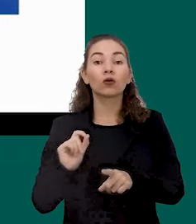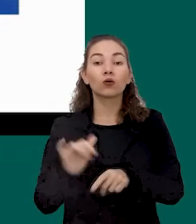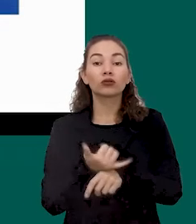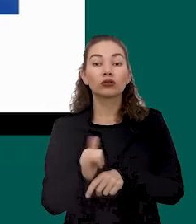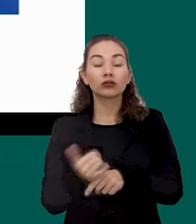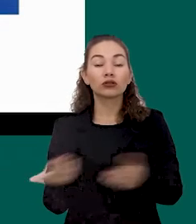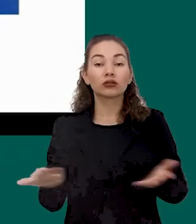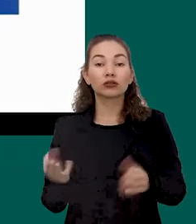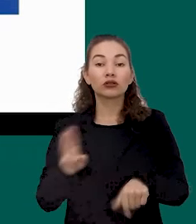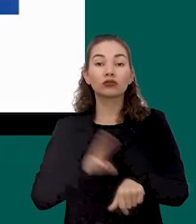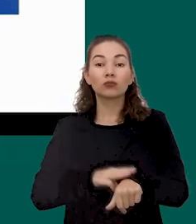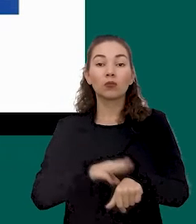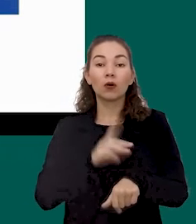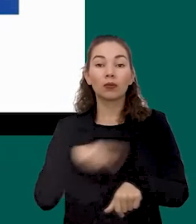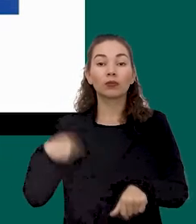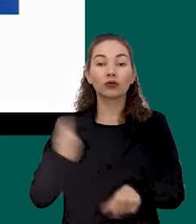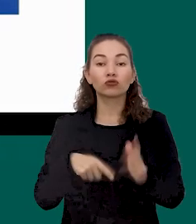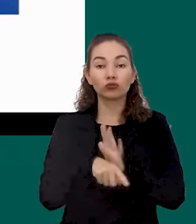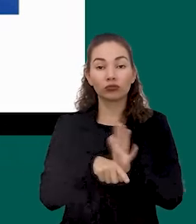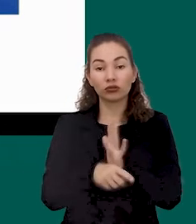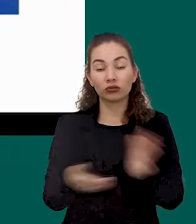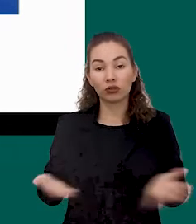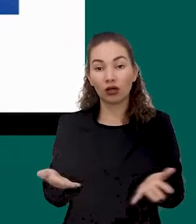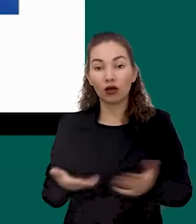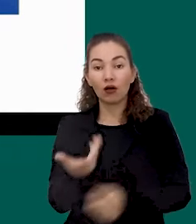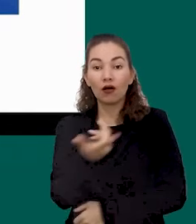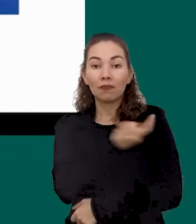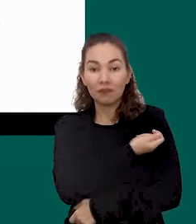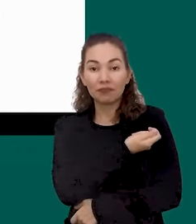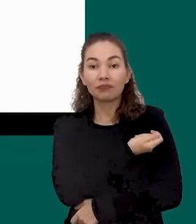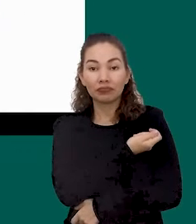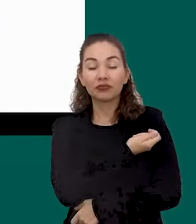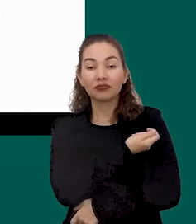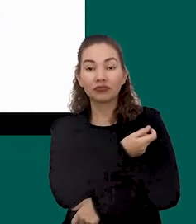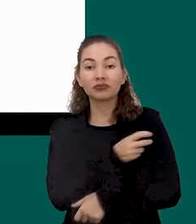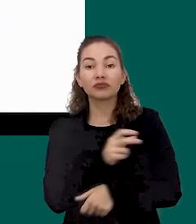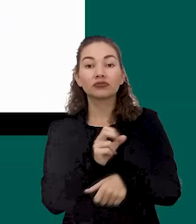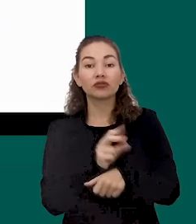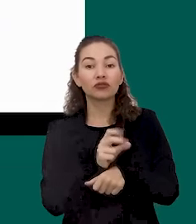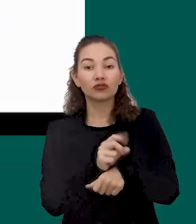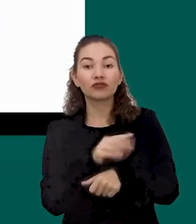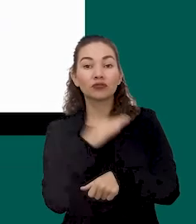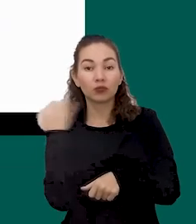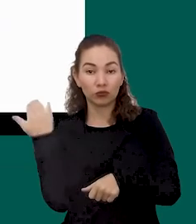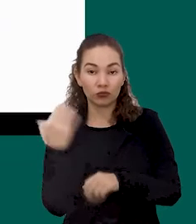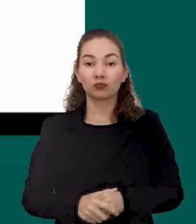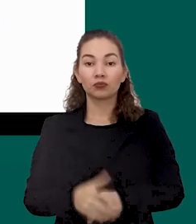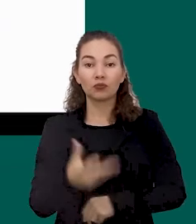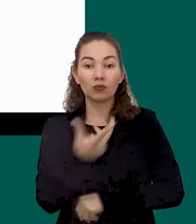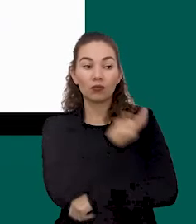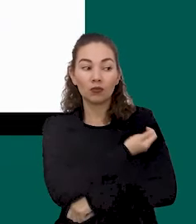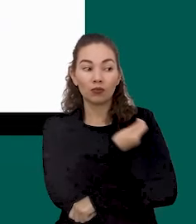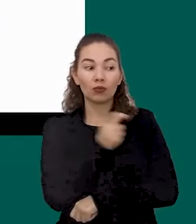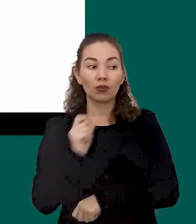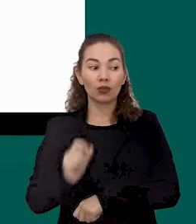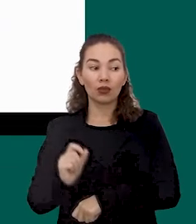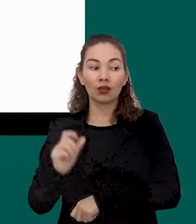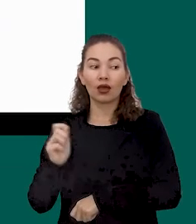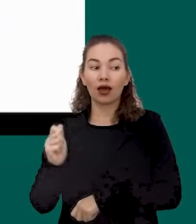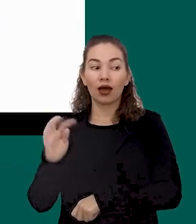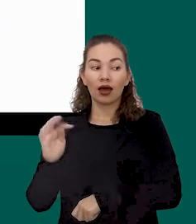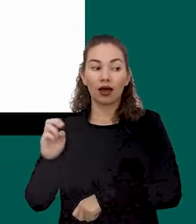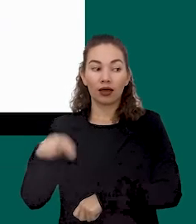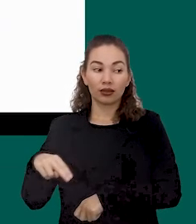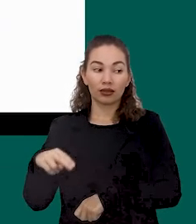que estão sendo estudadas para vacinas de vírus inativo. Vacina de vírus atenuado. Então, diferente